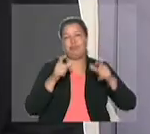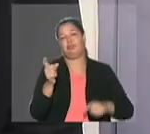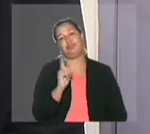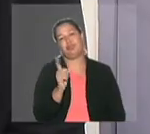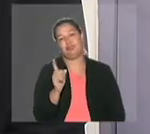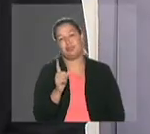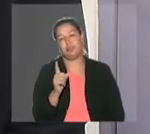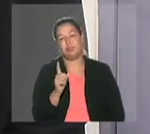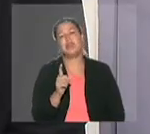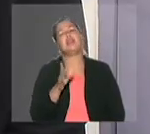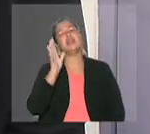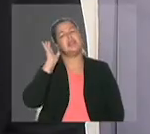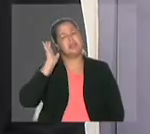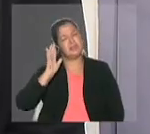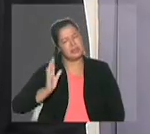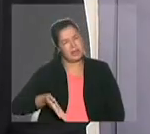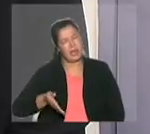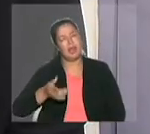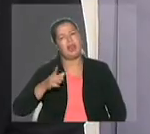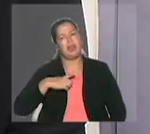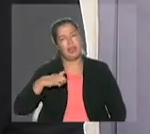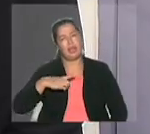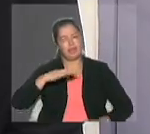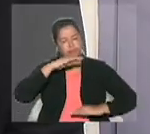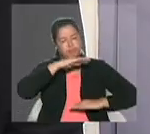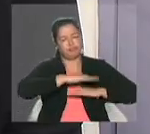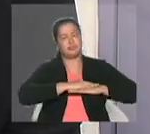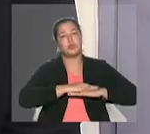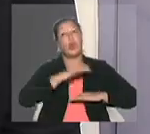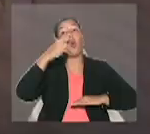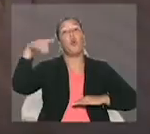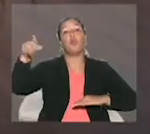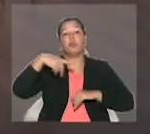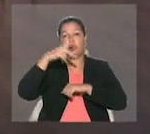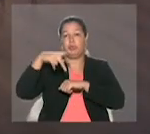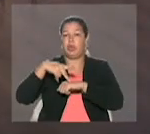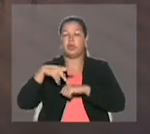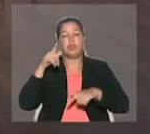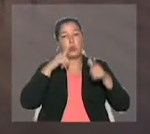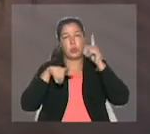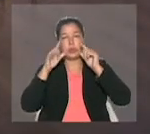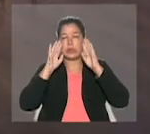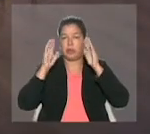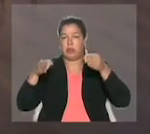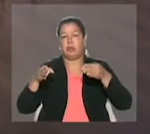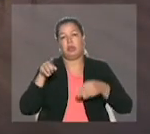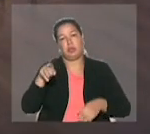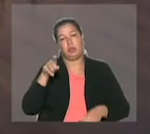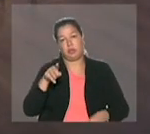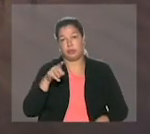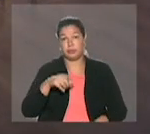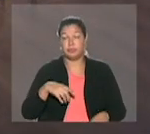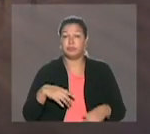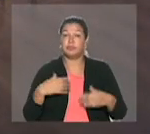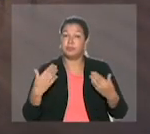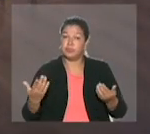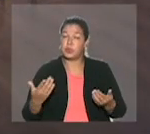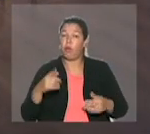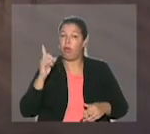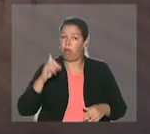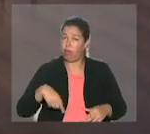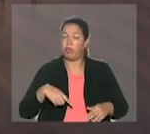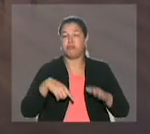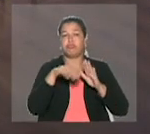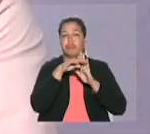já existe esse equipamento que Já, atenda essa sim, população. em outros países. Então, isso é uma política